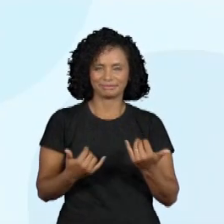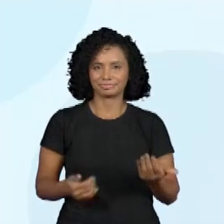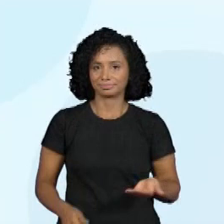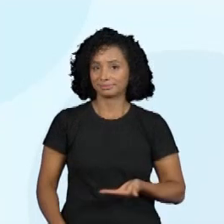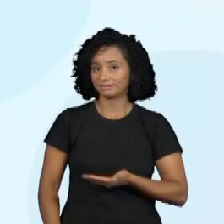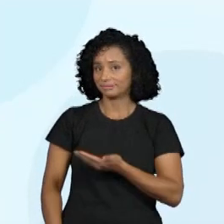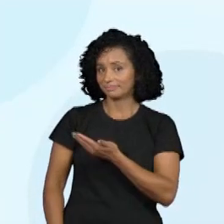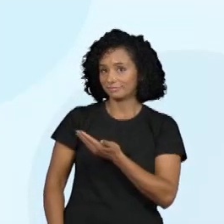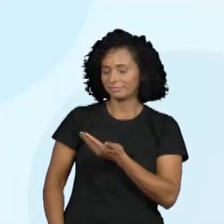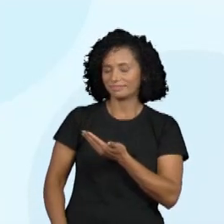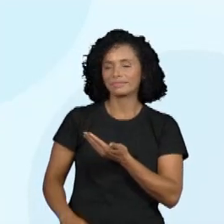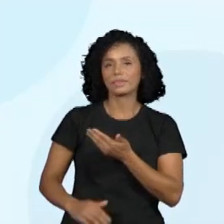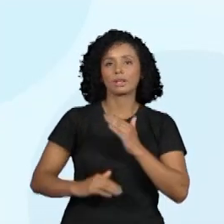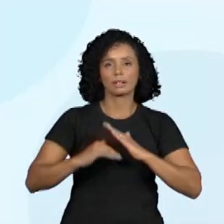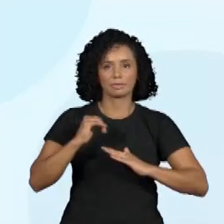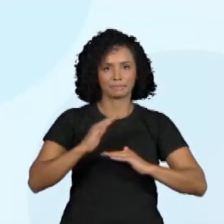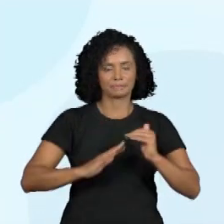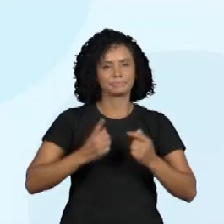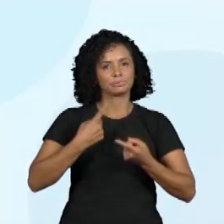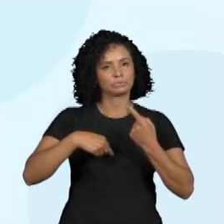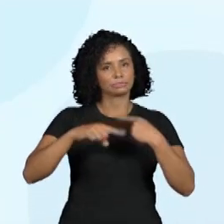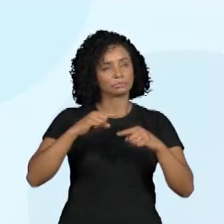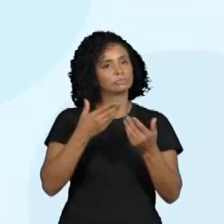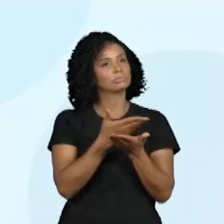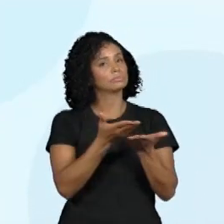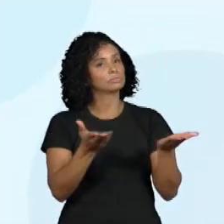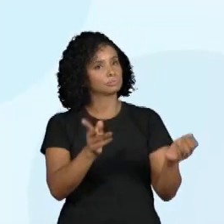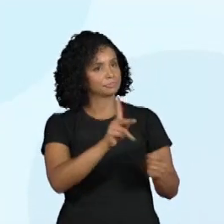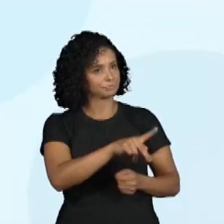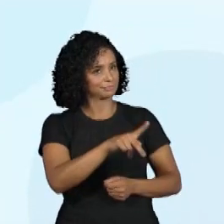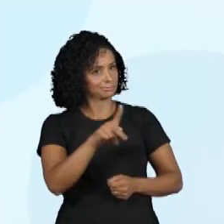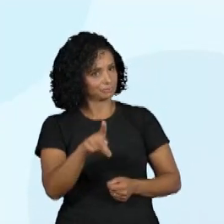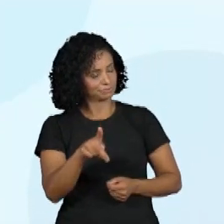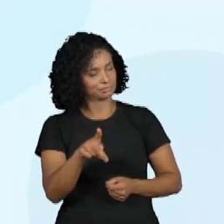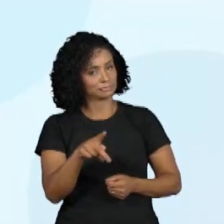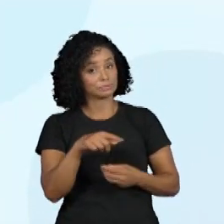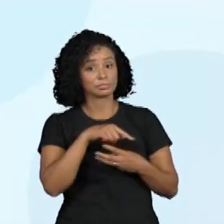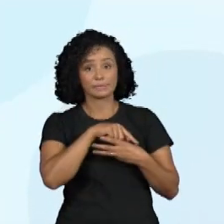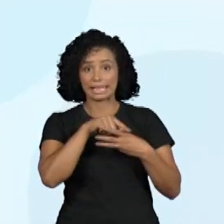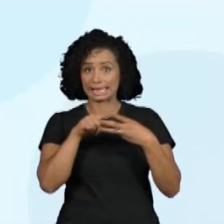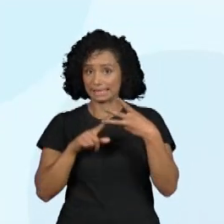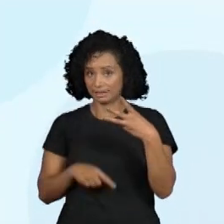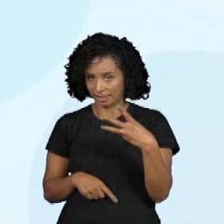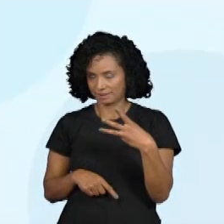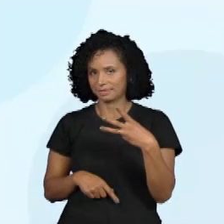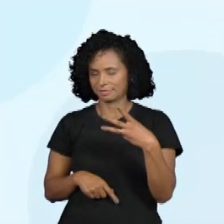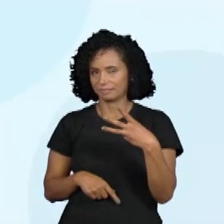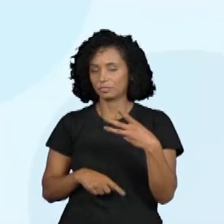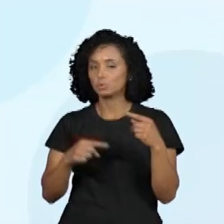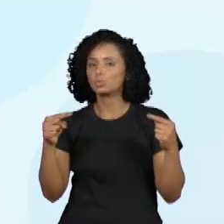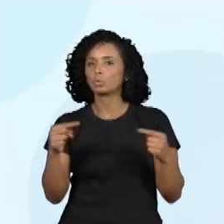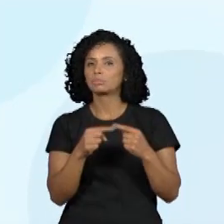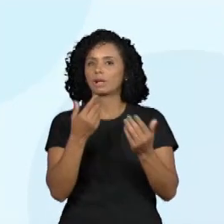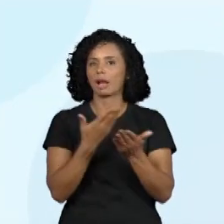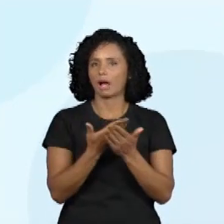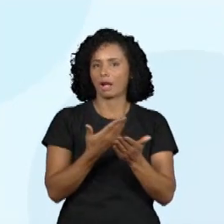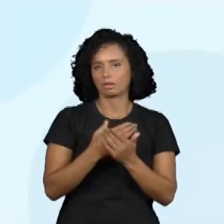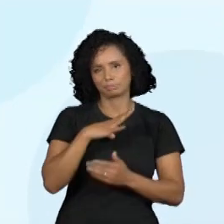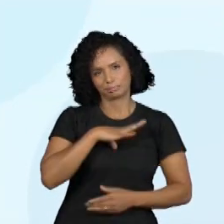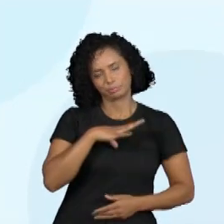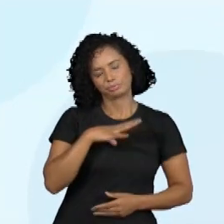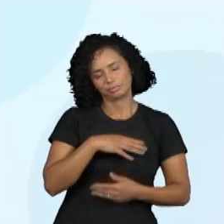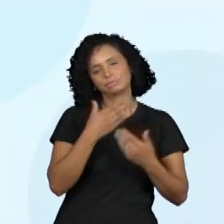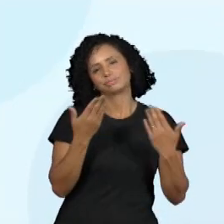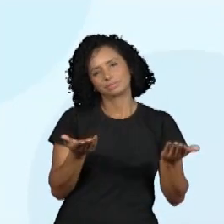Aqui estão as habilidades para os colegas professores. Então, temos 3 habilidades que vão englobar essa aula, que